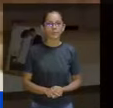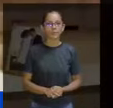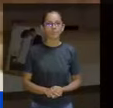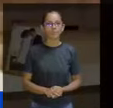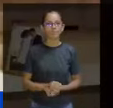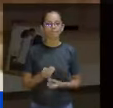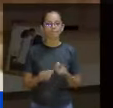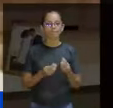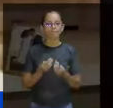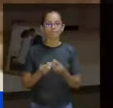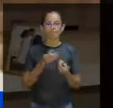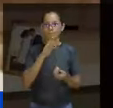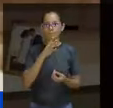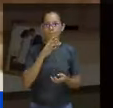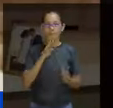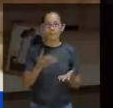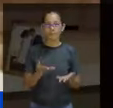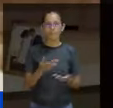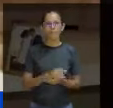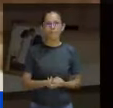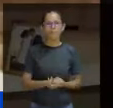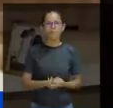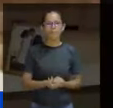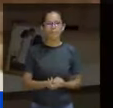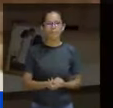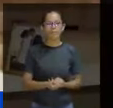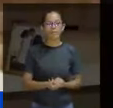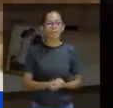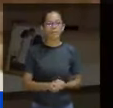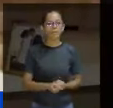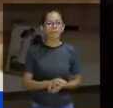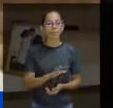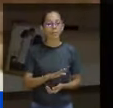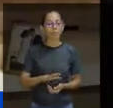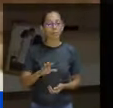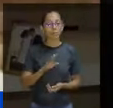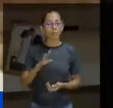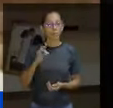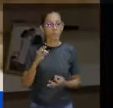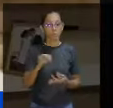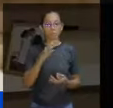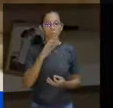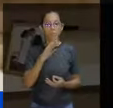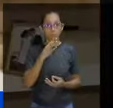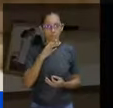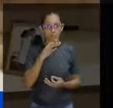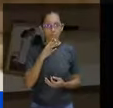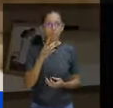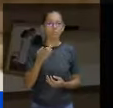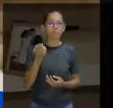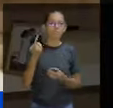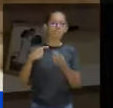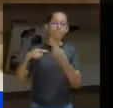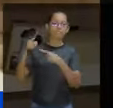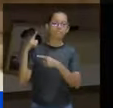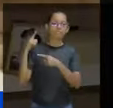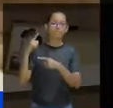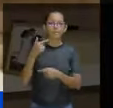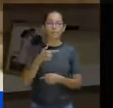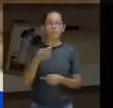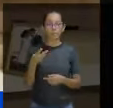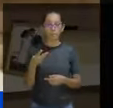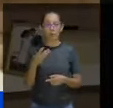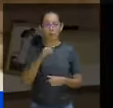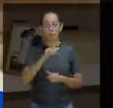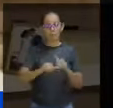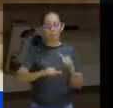conhecimento público e conhecimento também dessa corte, no dia 17 de março de 2023, houve uma mudança dos dirigentes do MDB do